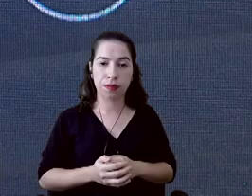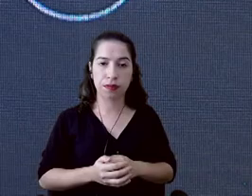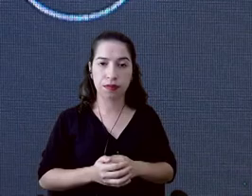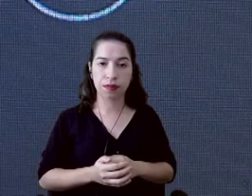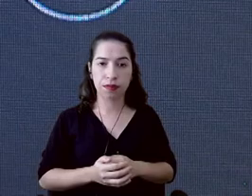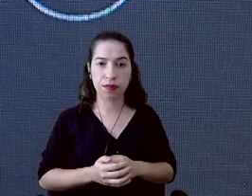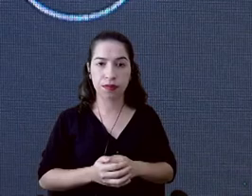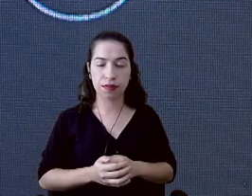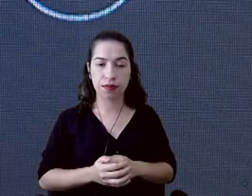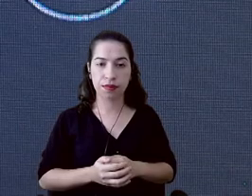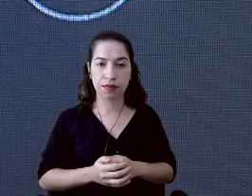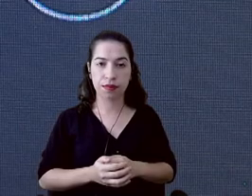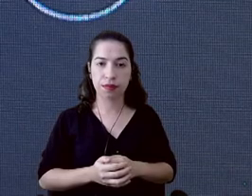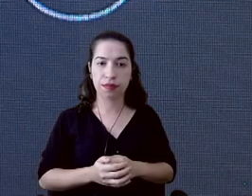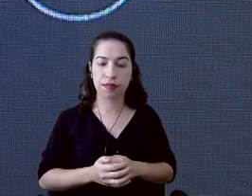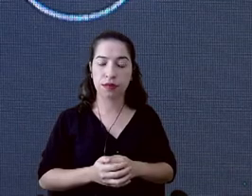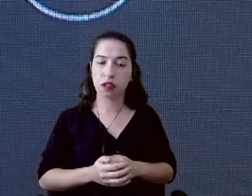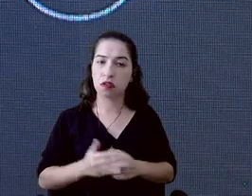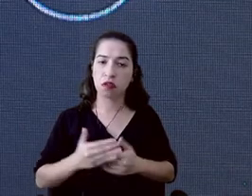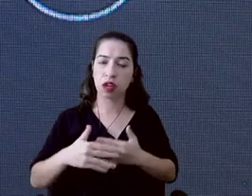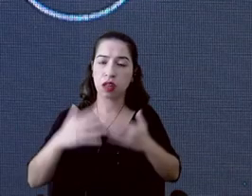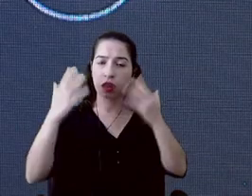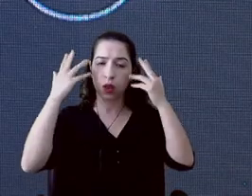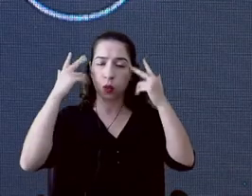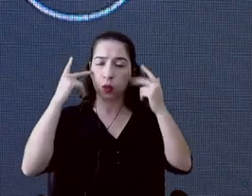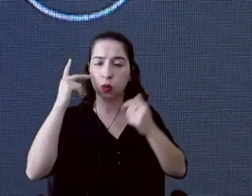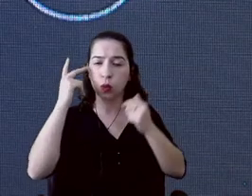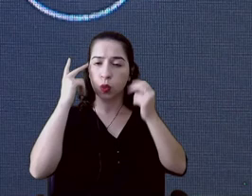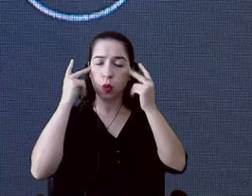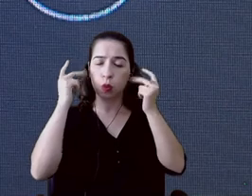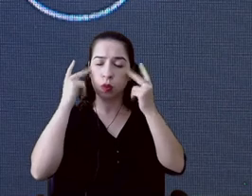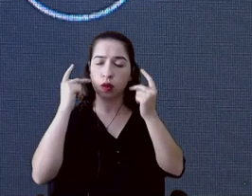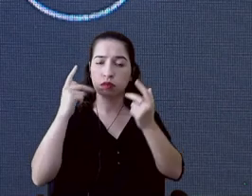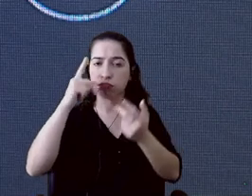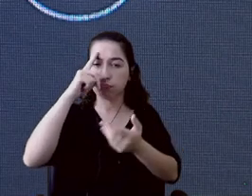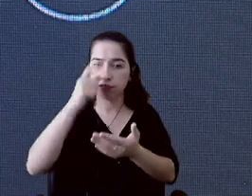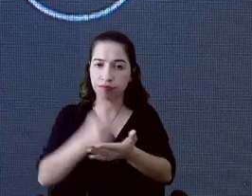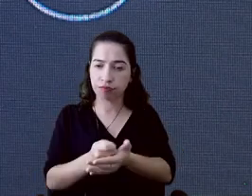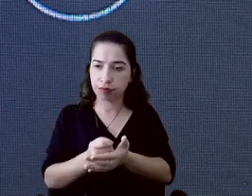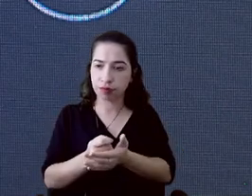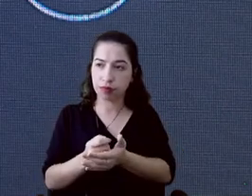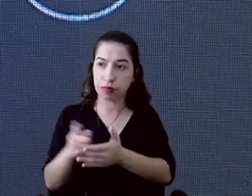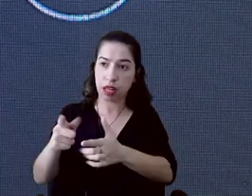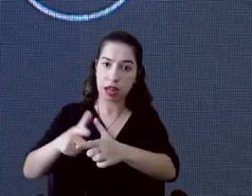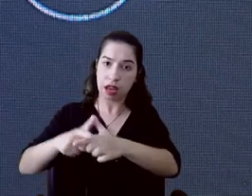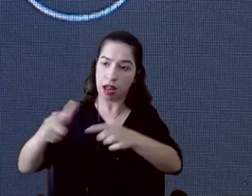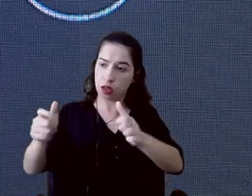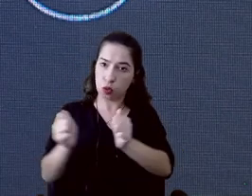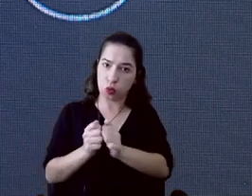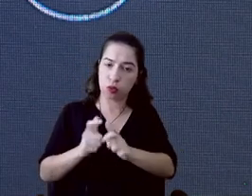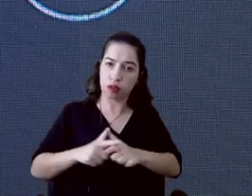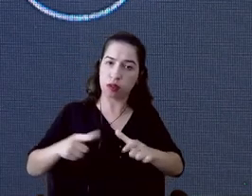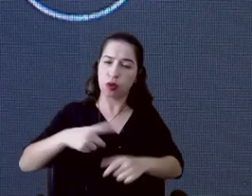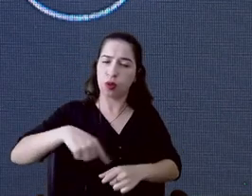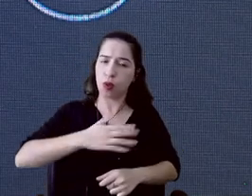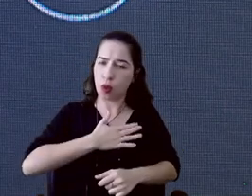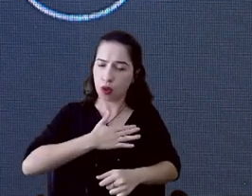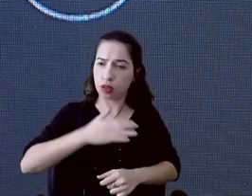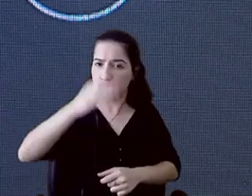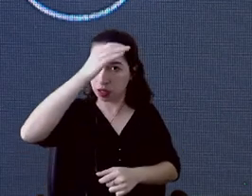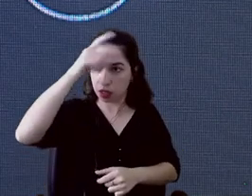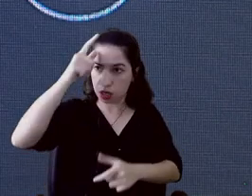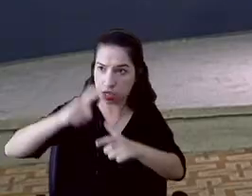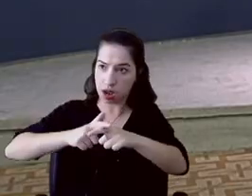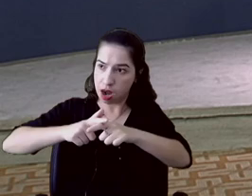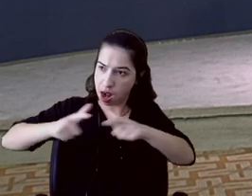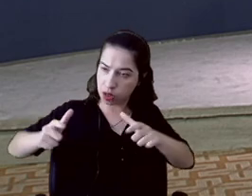uma decisão natural expandir junto com o bem e para gente é isso que a gente gosta de fazer crescer junto com os clientes e apoiar todo esse